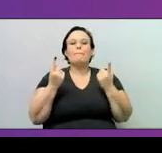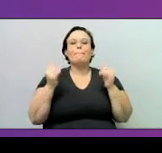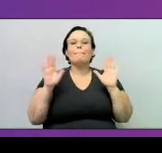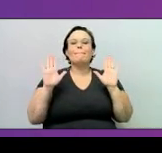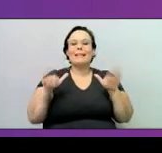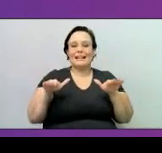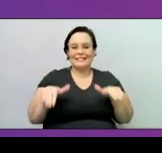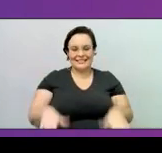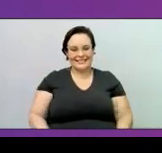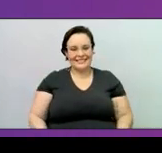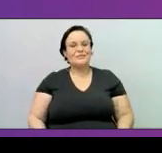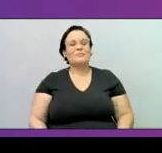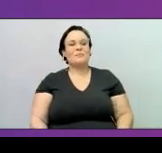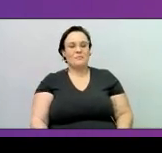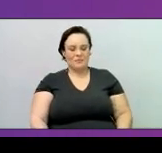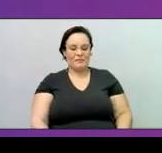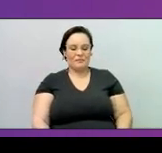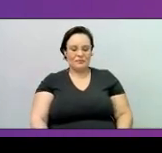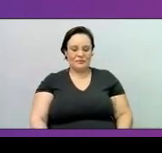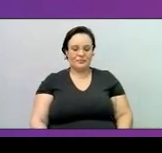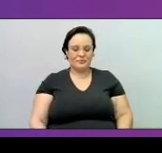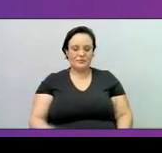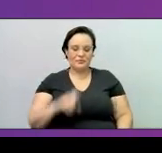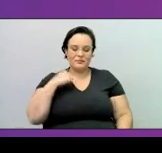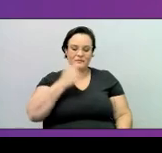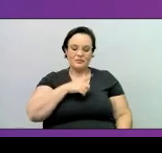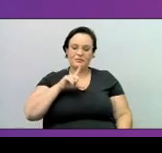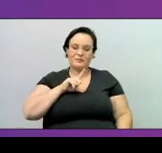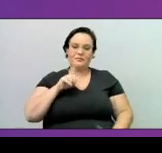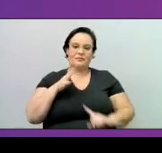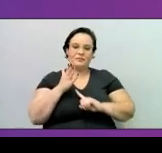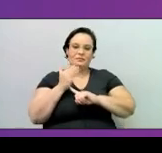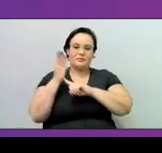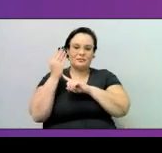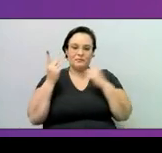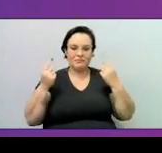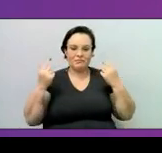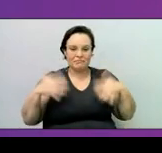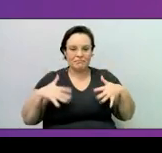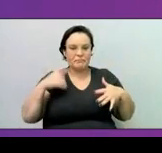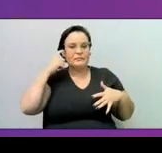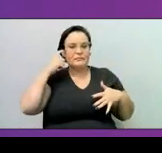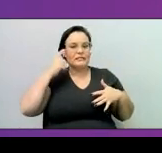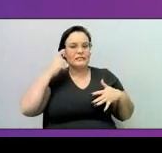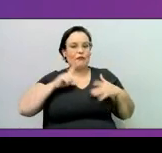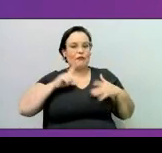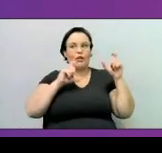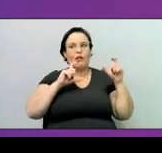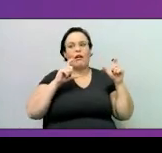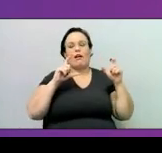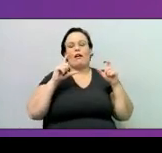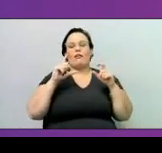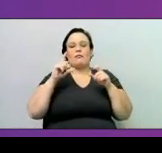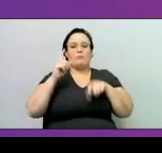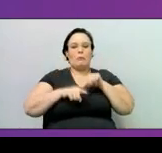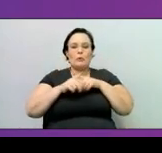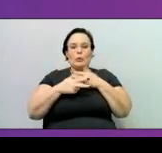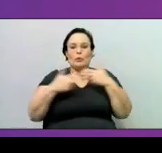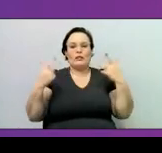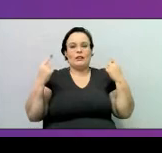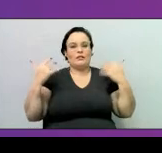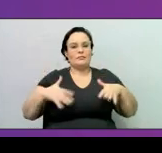é de a gente tem tecnologia de cargas quando as pessoas pensam em ser fotógrafos de deve tá equipamentos e tem coisas muito caras Mas você já